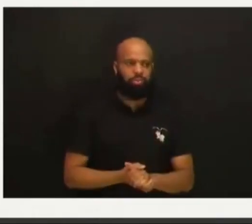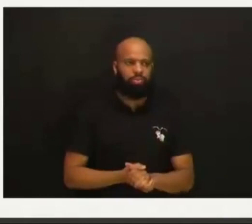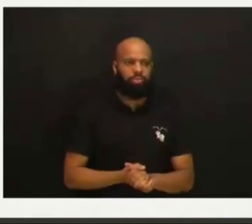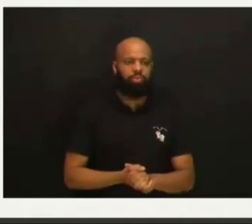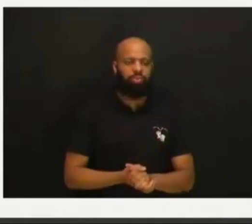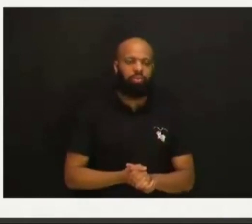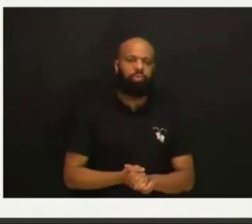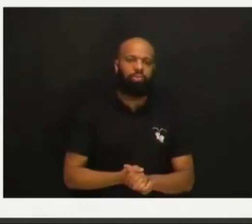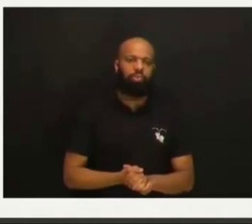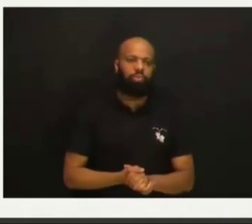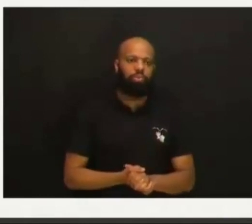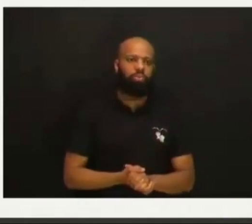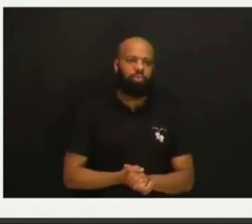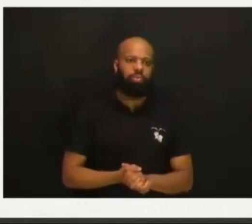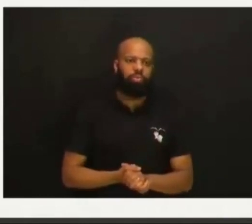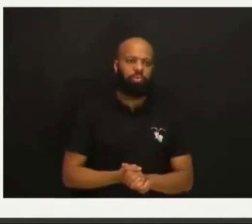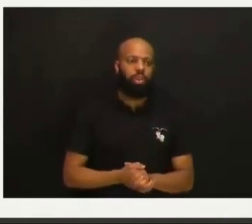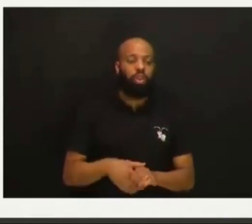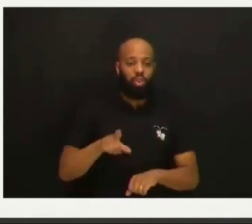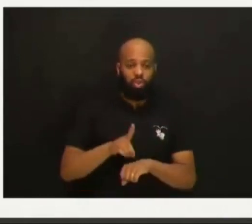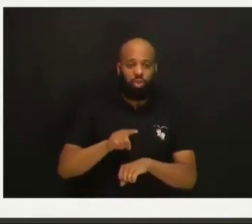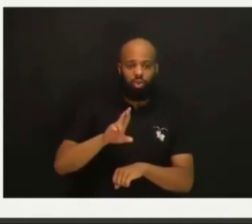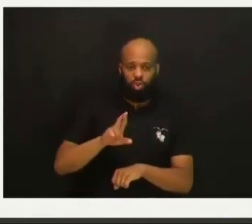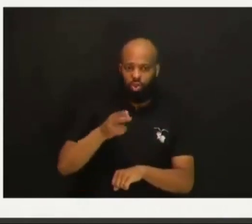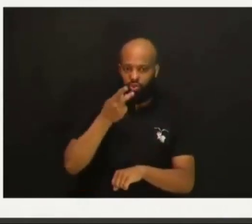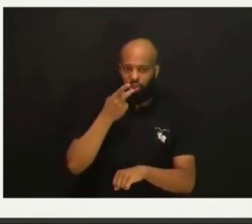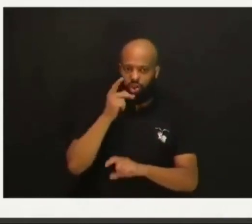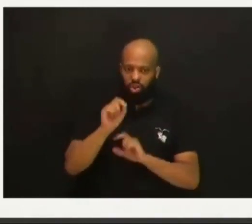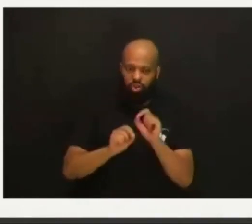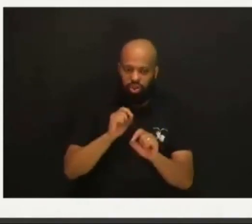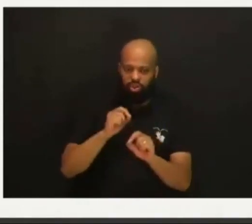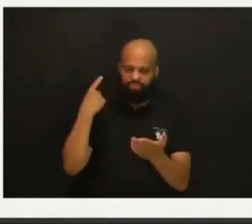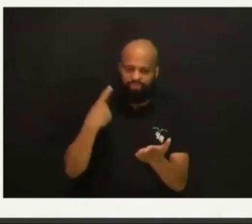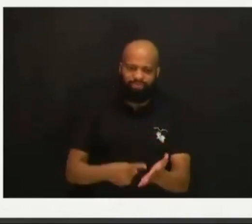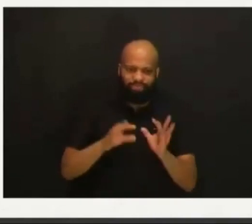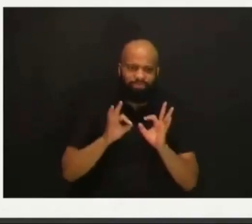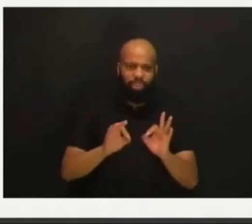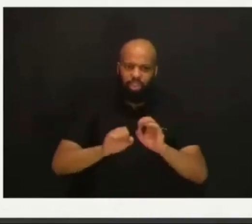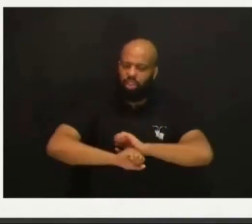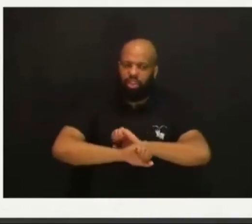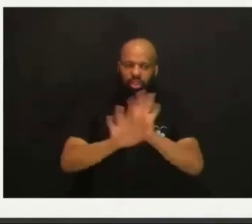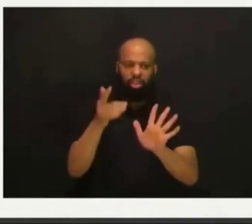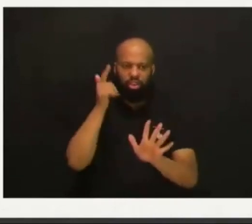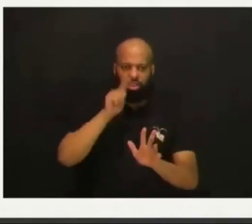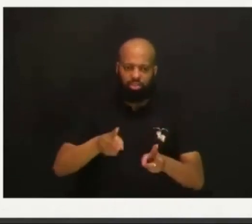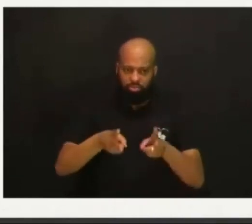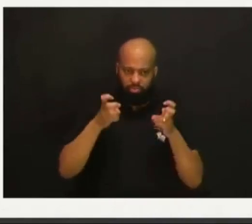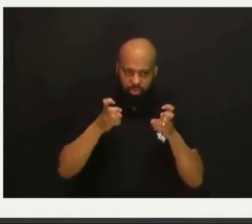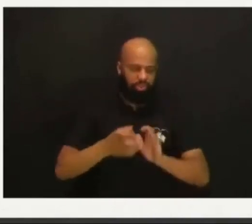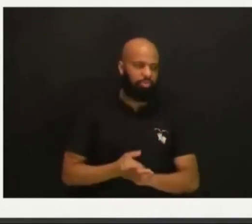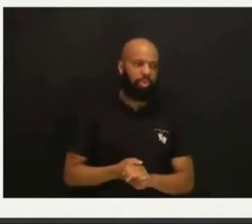O Dr. Henrique falou na exatidão de um marco, né? Esse marco é muito claro. Esse marco não